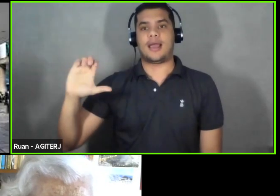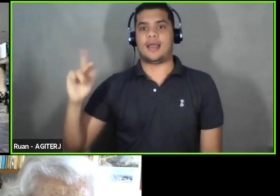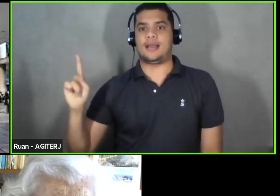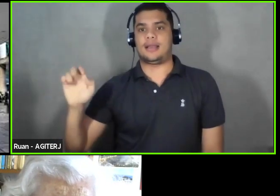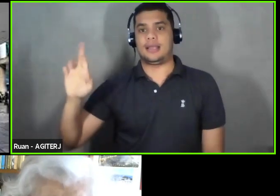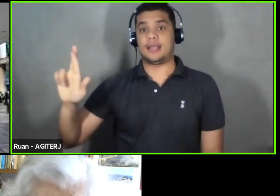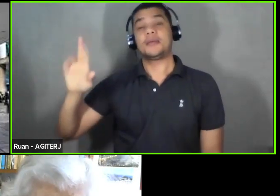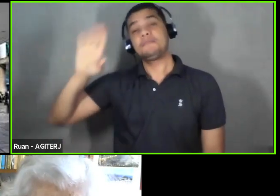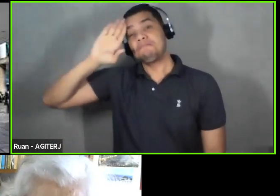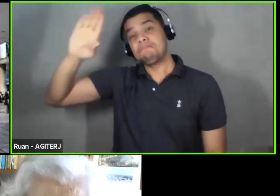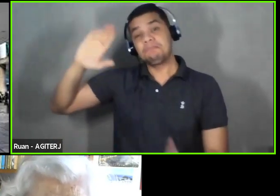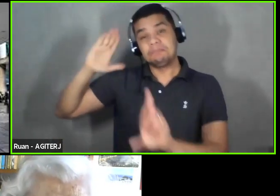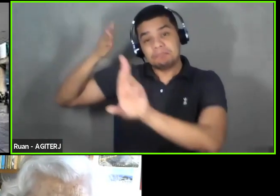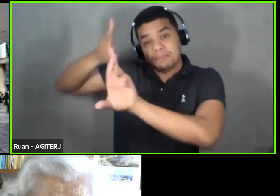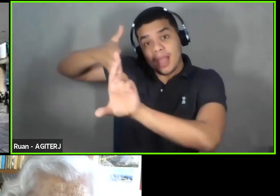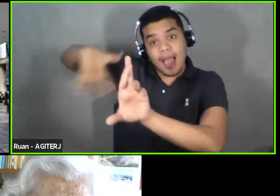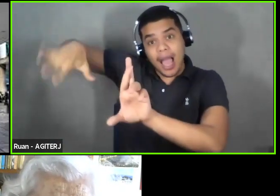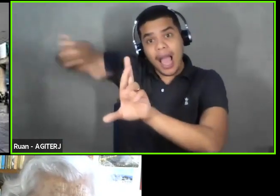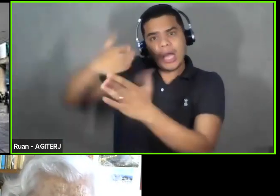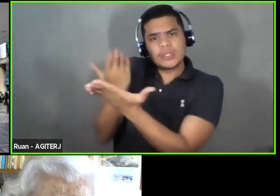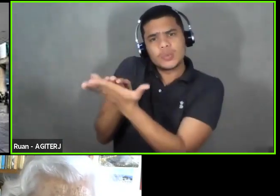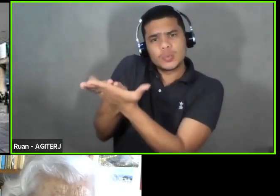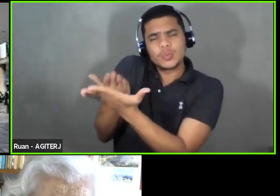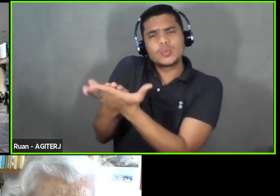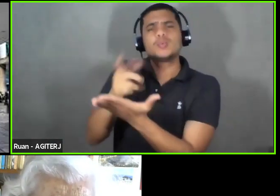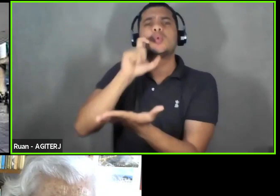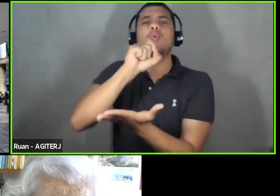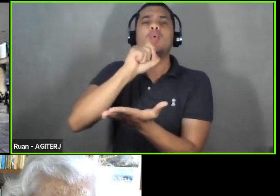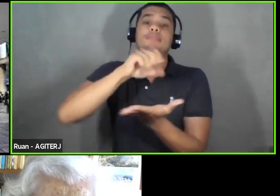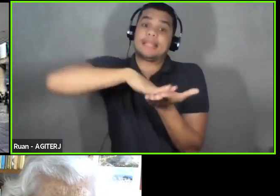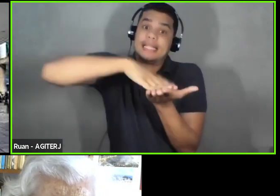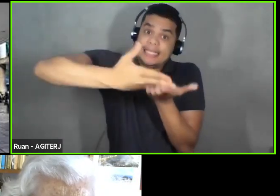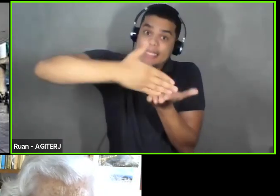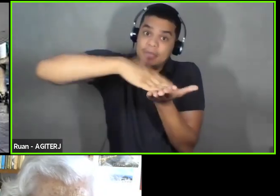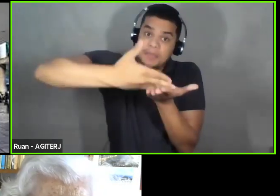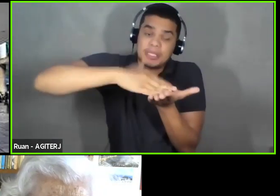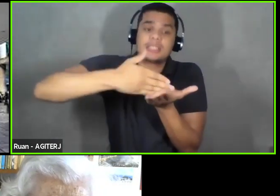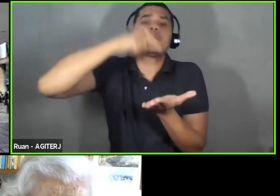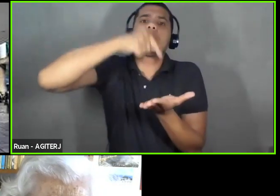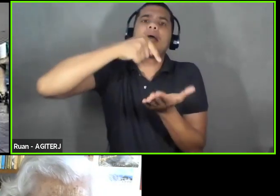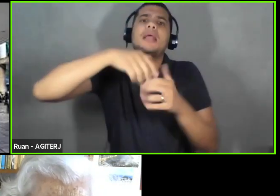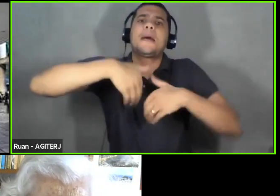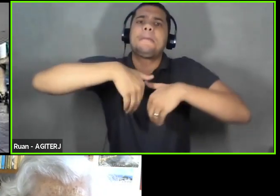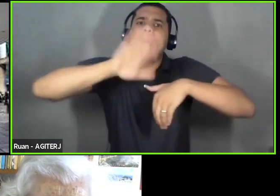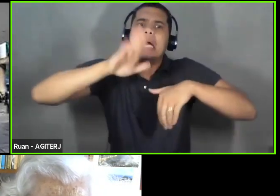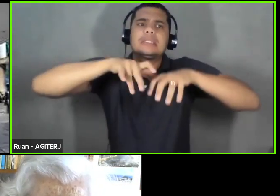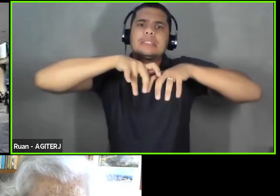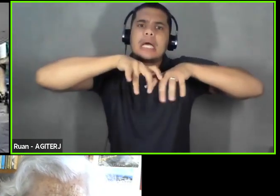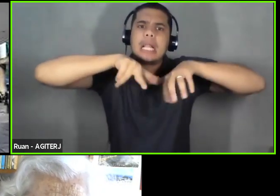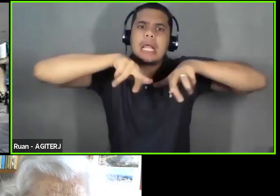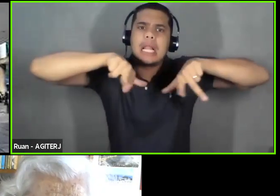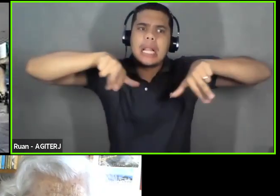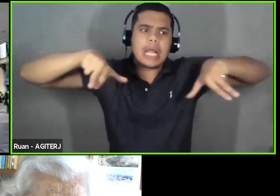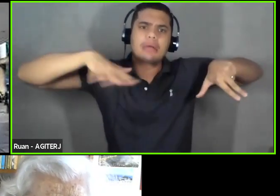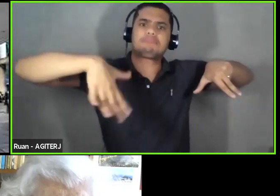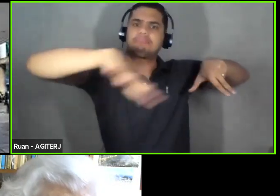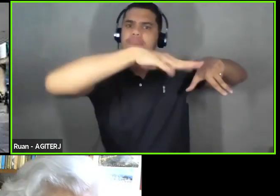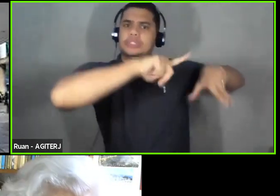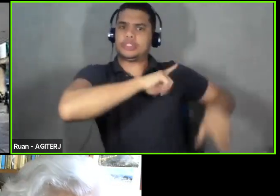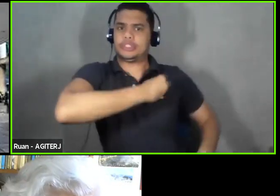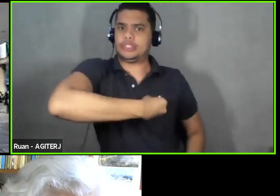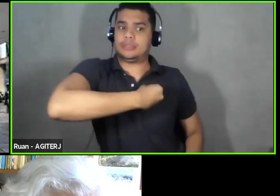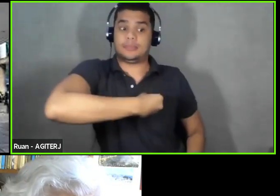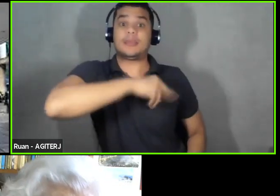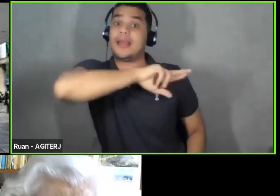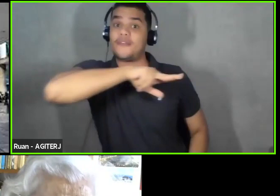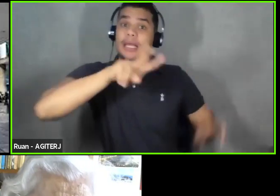campo, considera que os estudos da interpretação estão se tornando cada vez mais diversificados. E os números temáticos